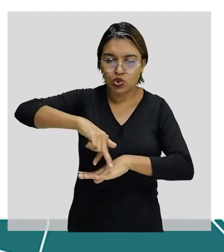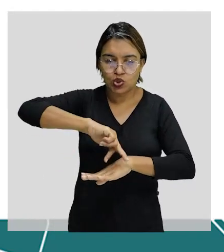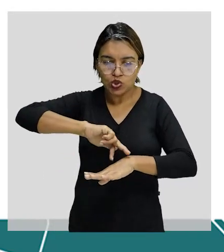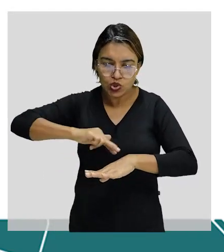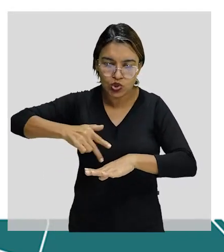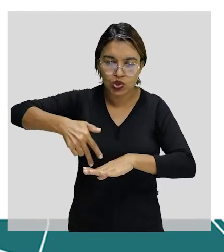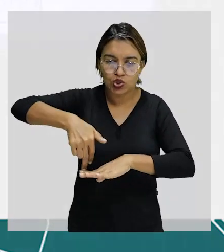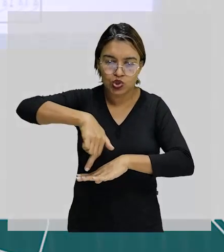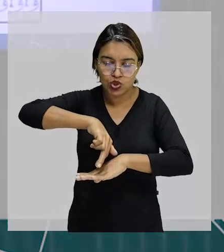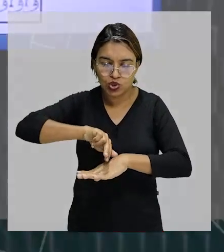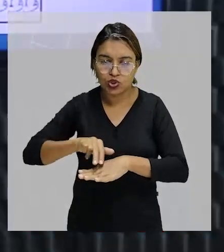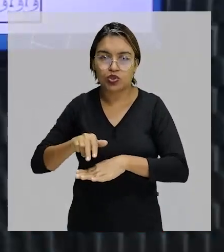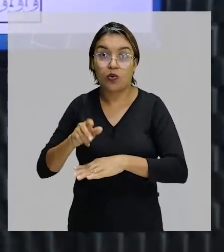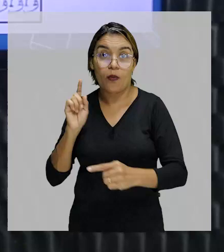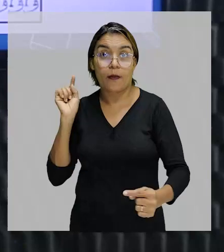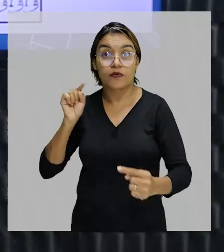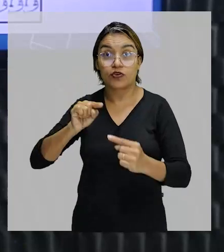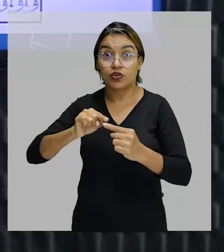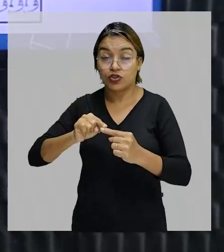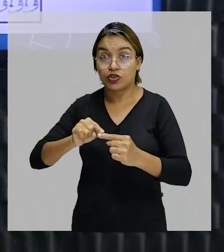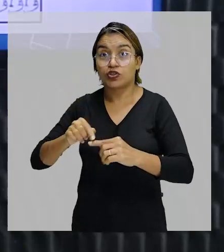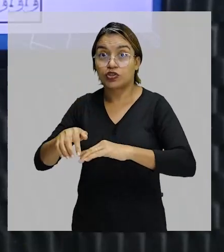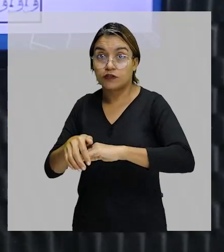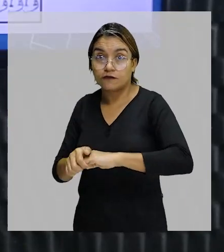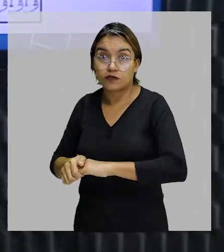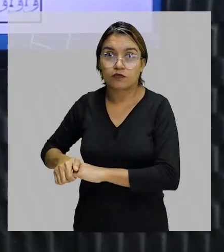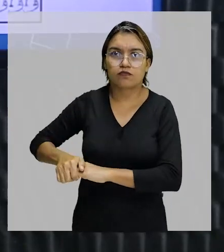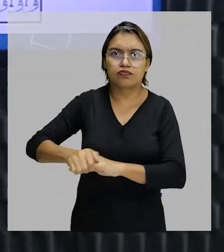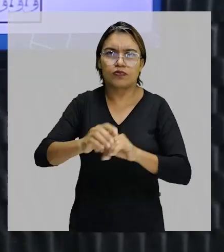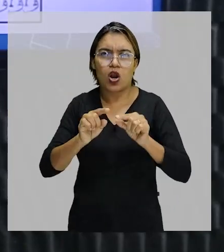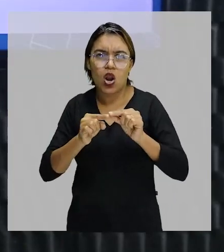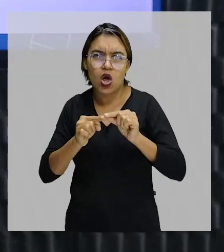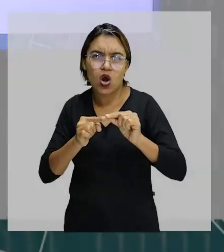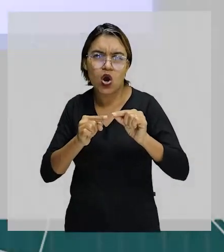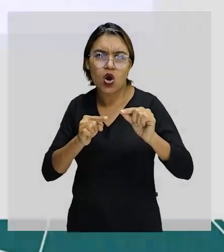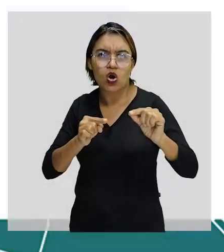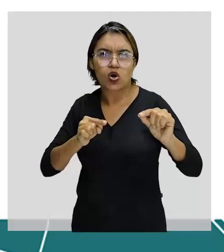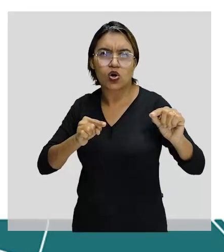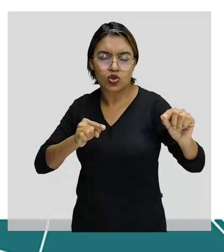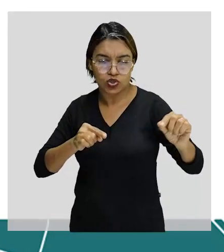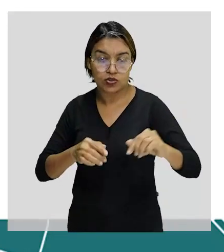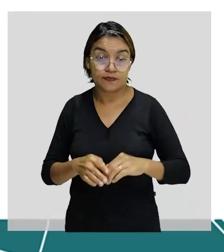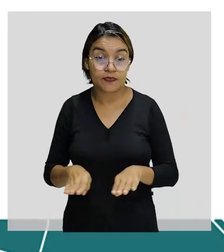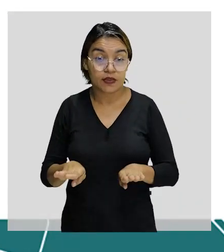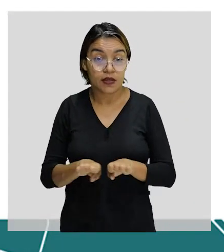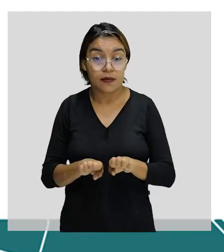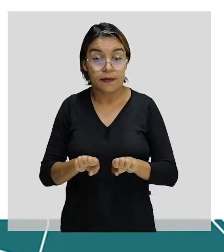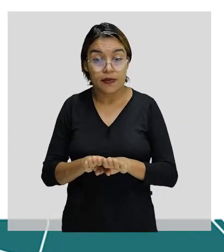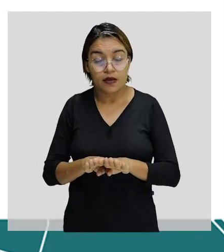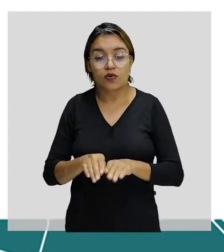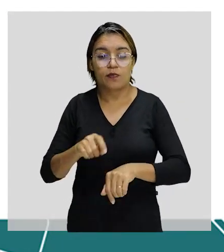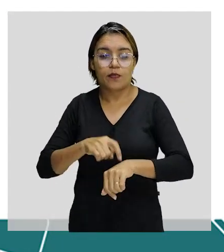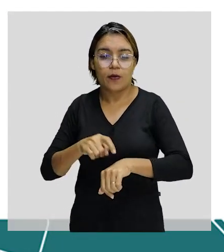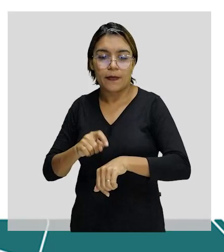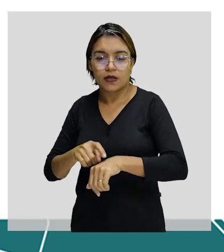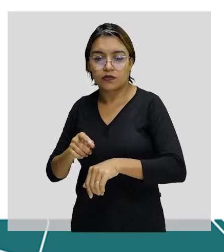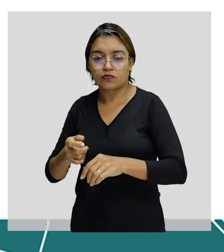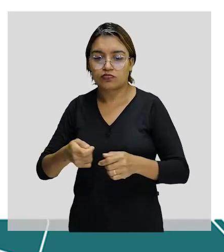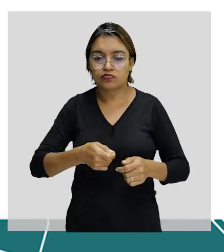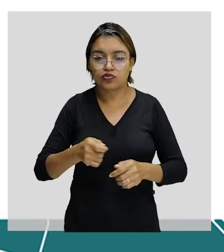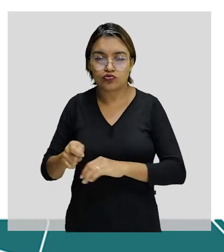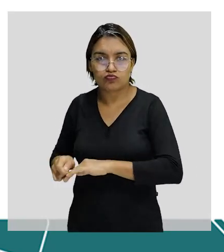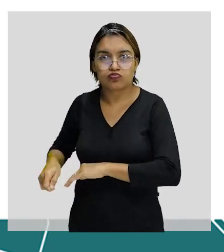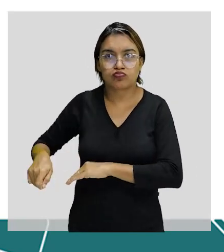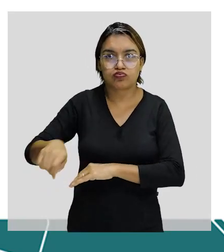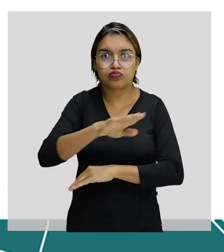de fazer com que esse disco caia o mais distante possível. E o lançamento em si. Depois do lançamento, qual é a